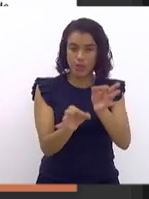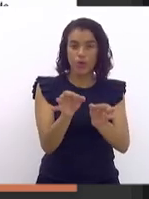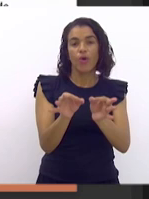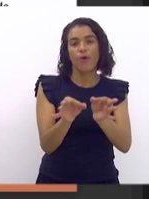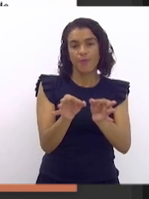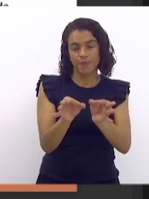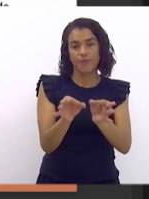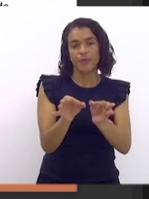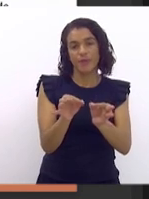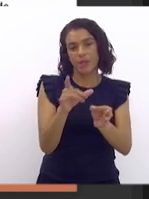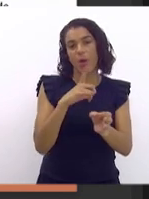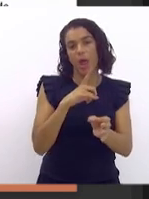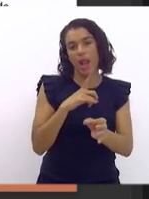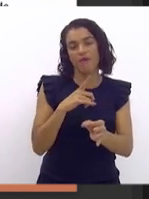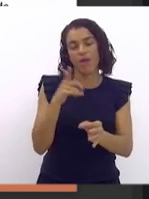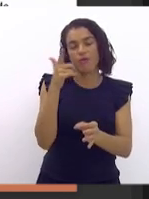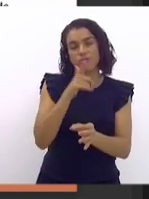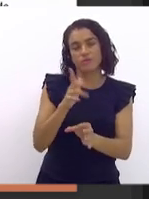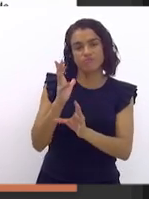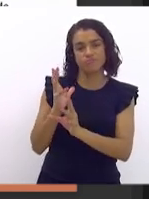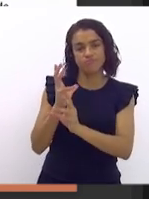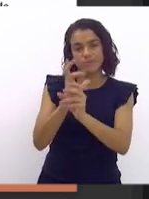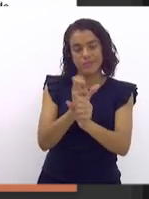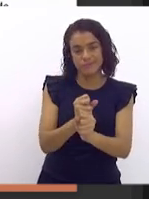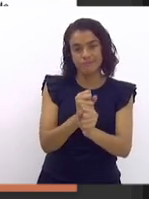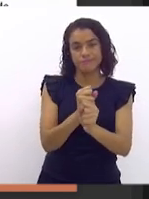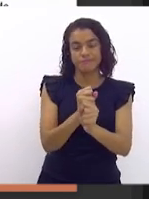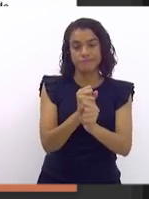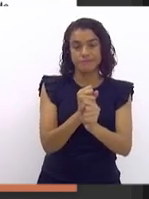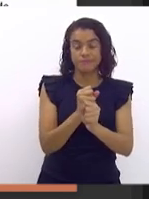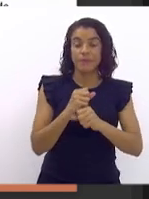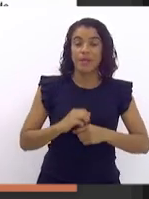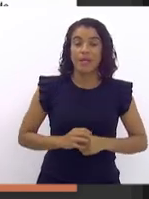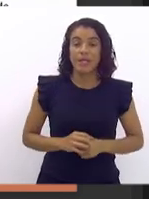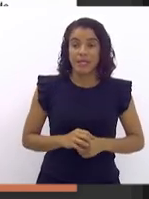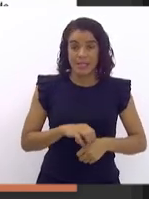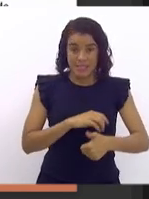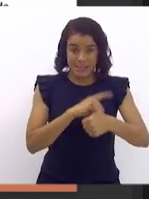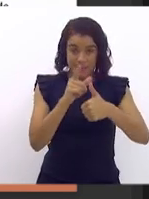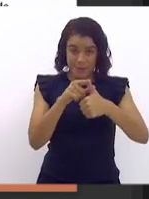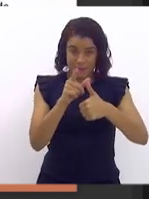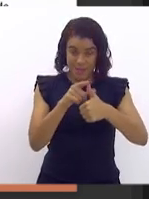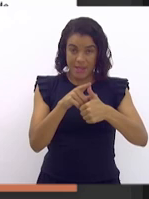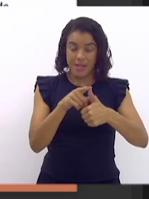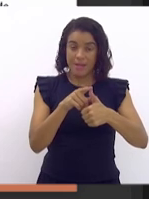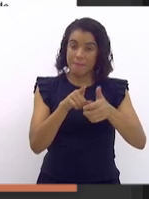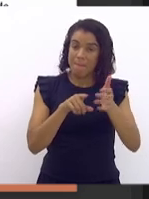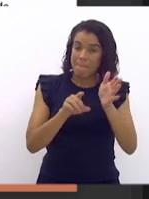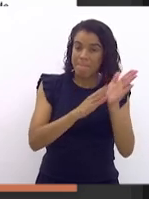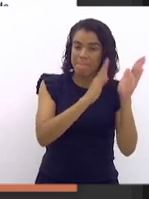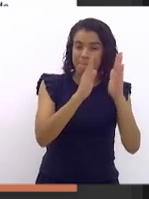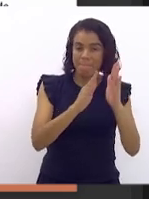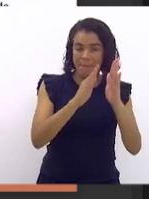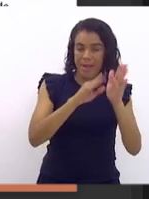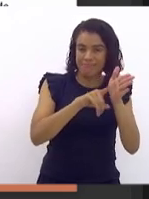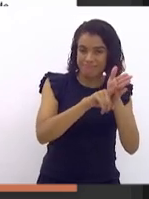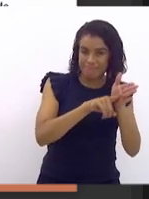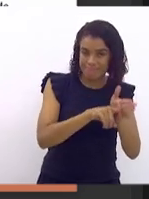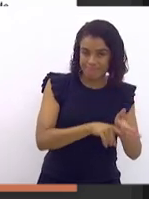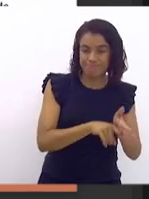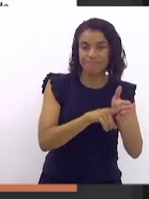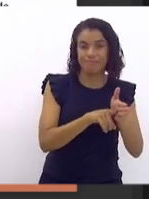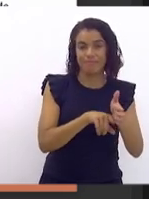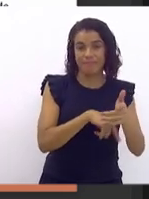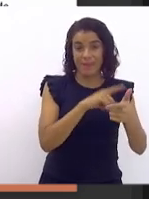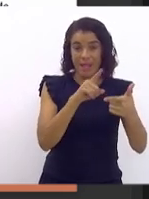passar a constar desse mapeamento jurídico, né? Então, a gente, nessa primeira fase, né, nessa primeira parte da pesquisa, o recorte é desde